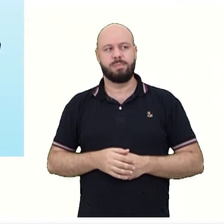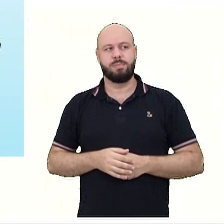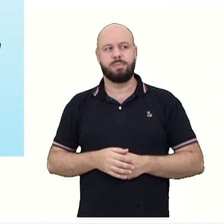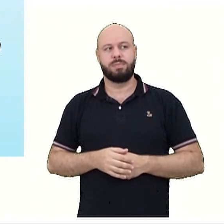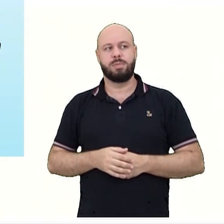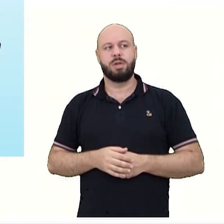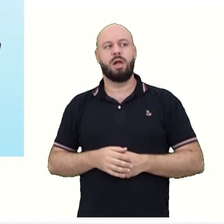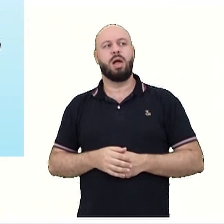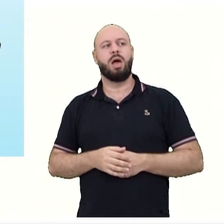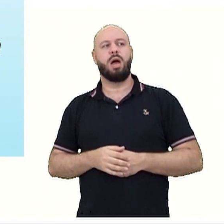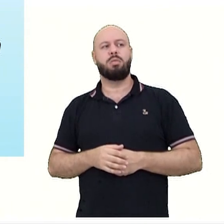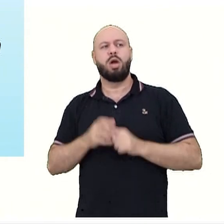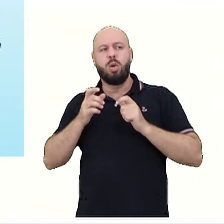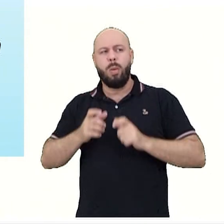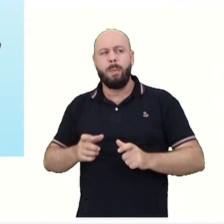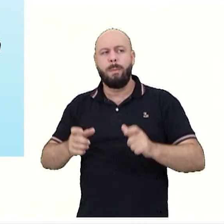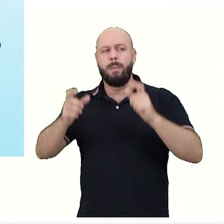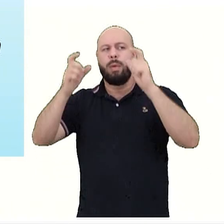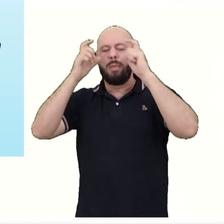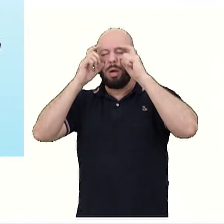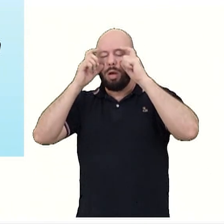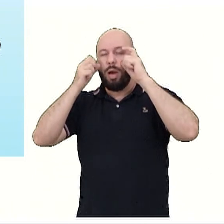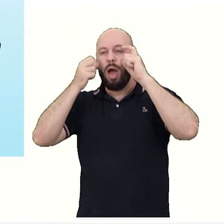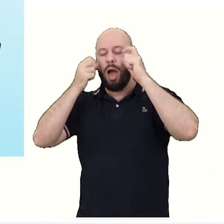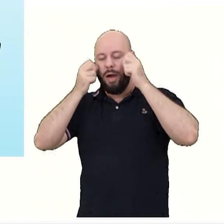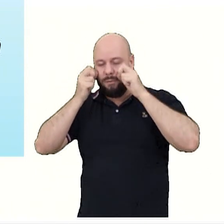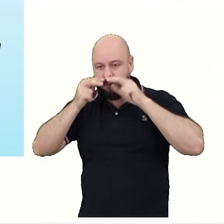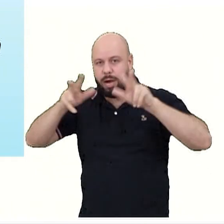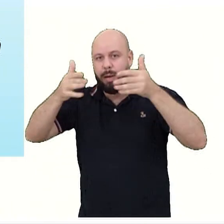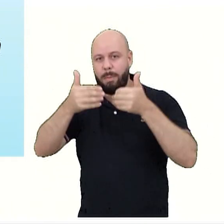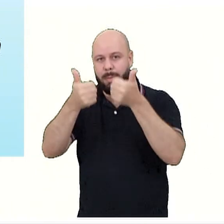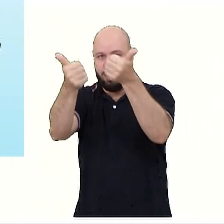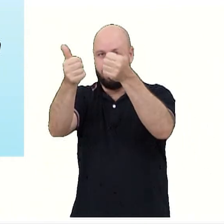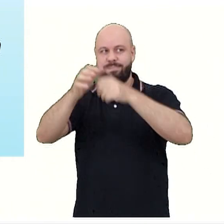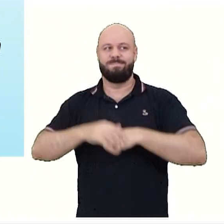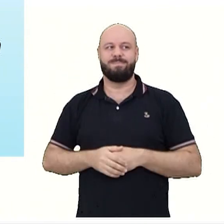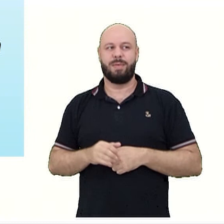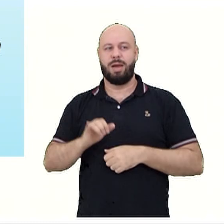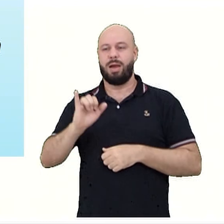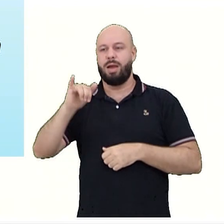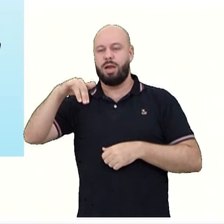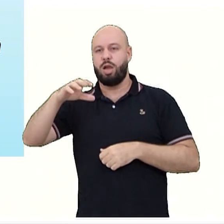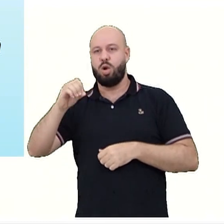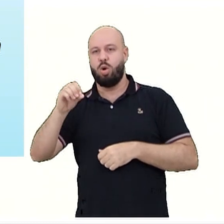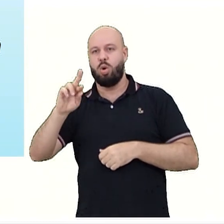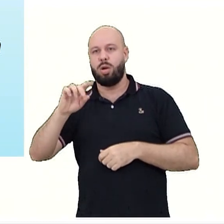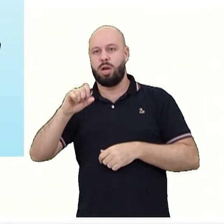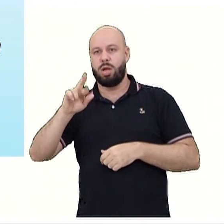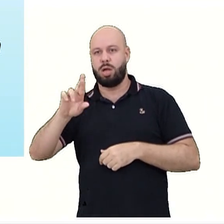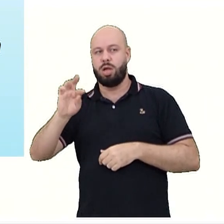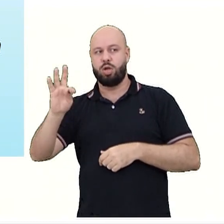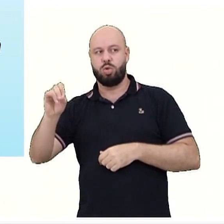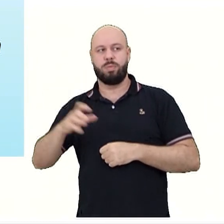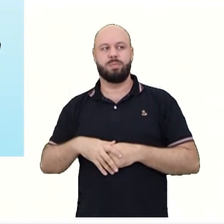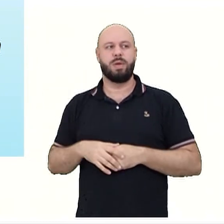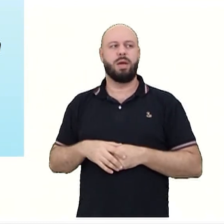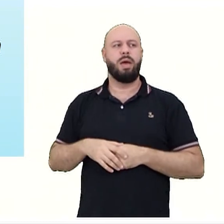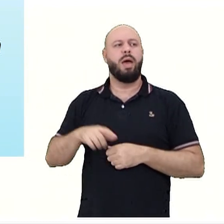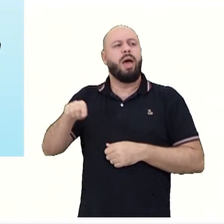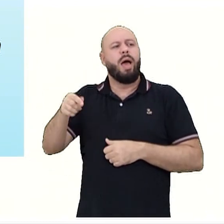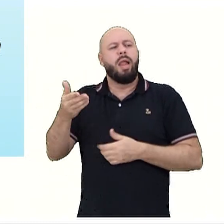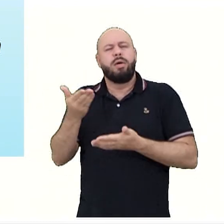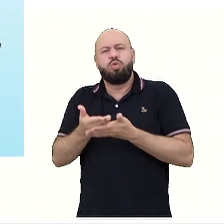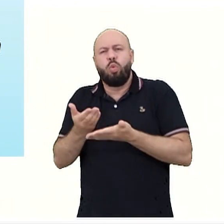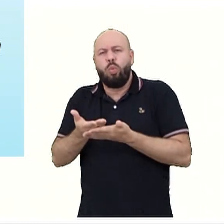I put on my glasses in order to see better. Eu coloquei os óculos para ver melhor. She is studying